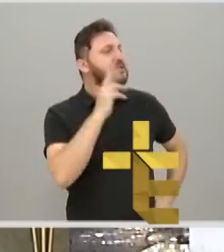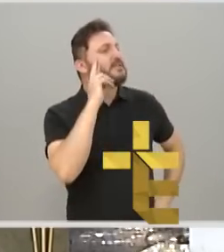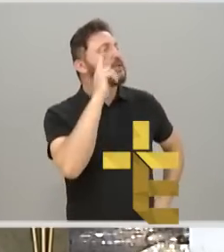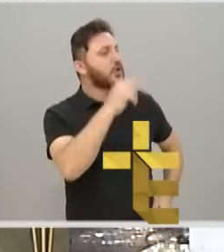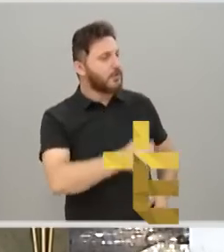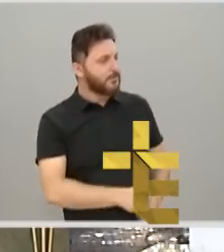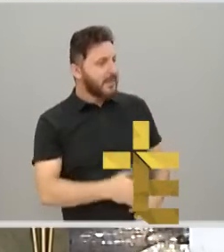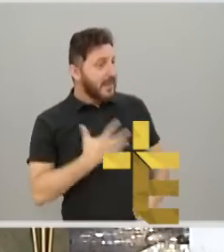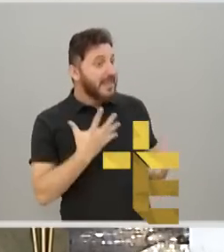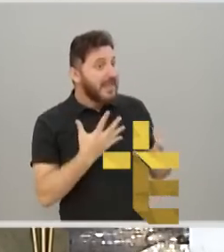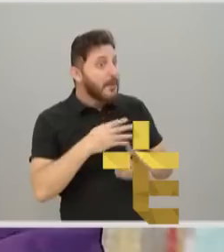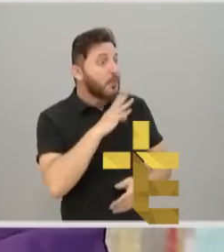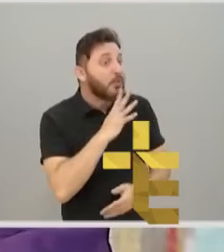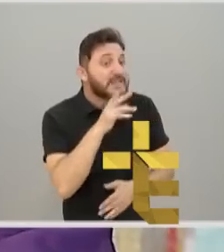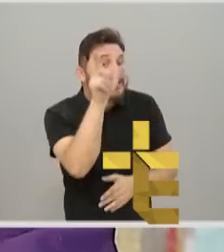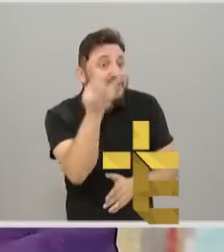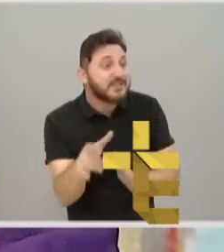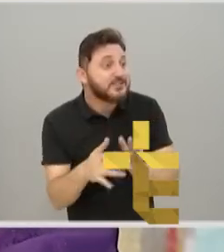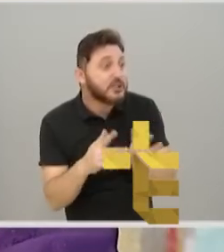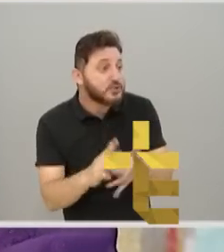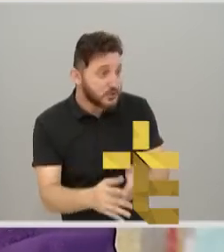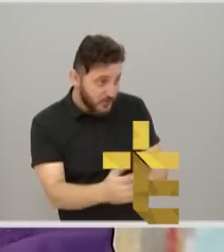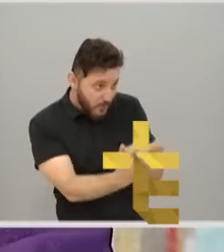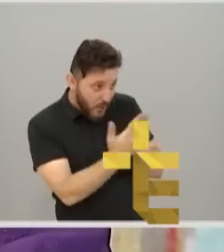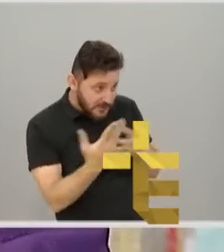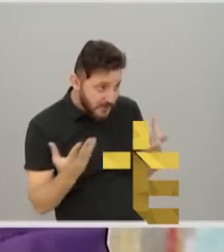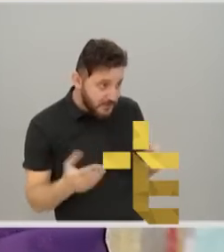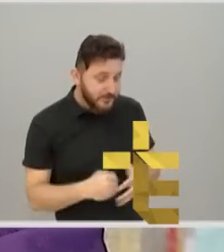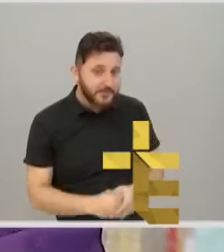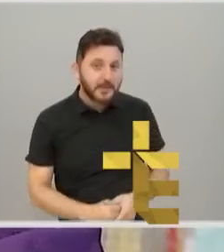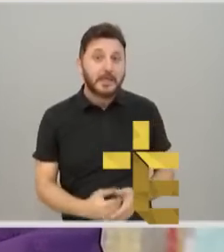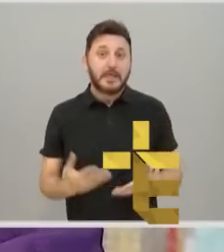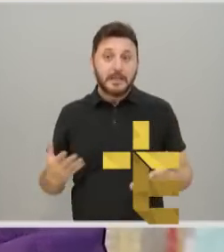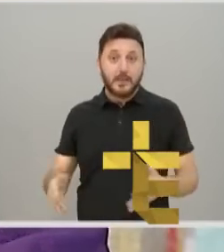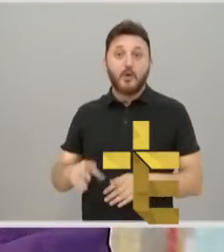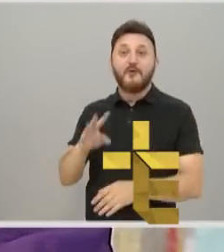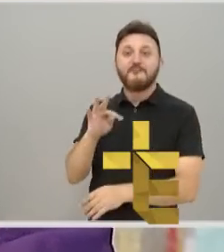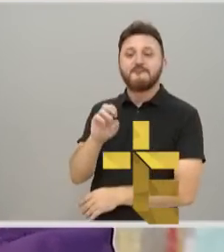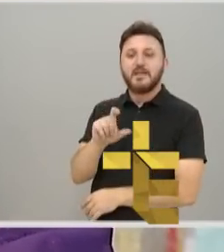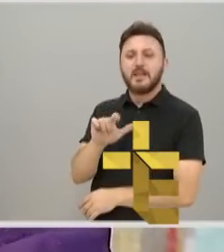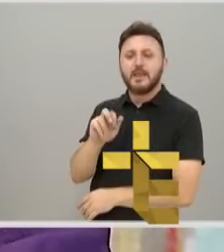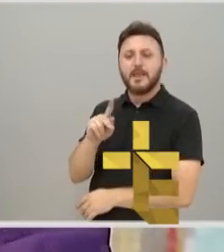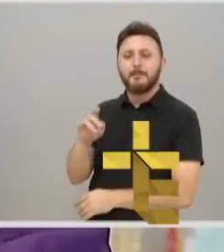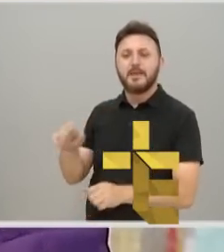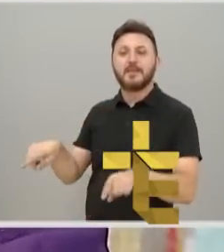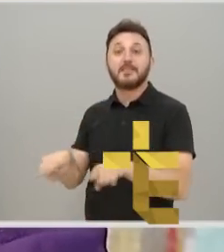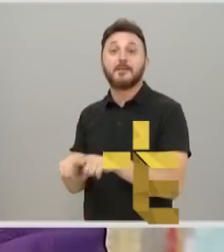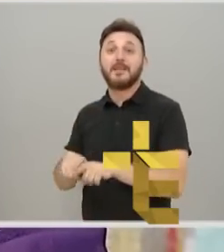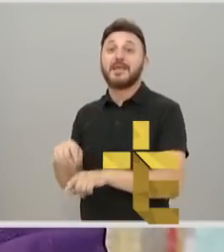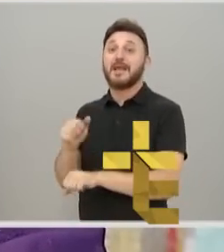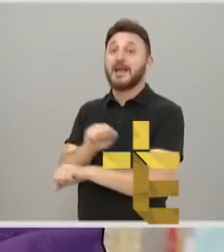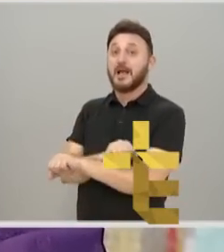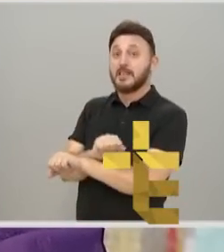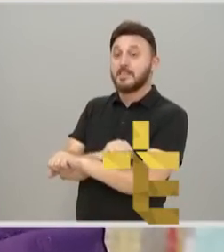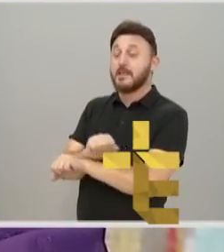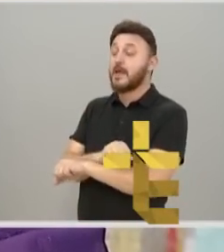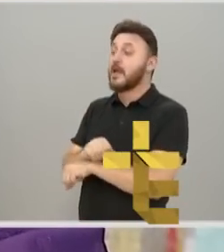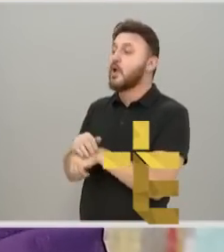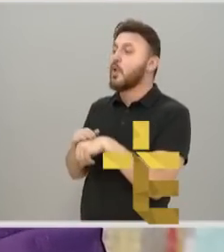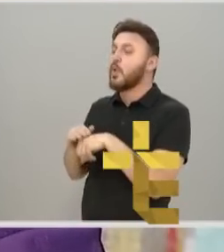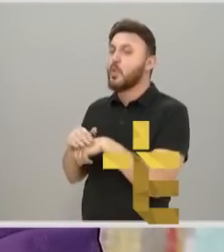gostaríamos de ver Jesus. Felipe combinou com André e os dois foram falar